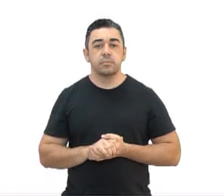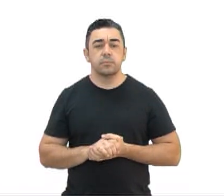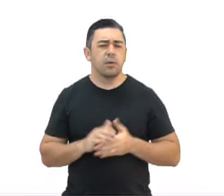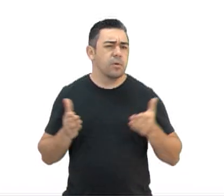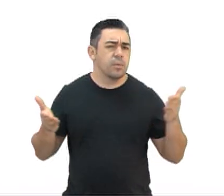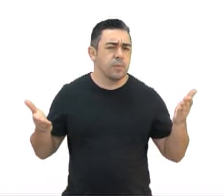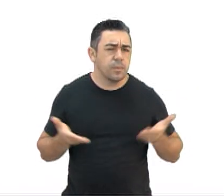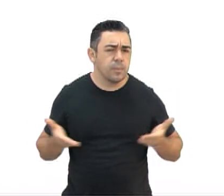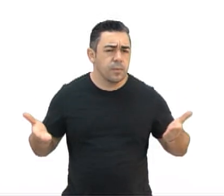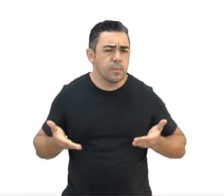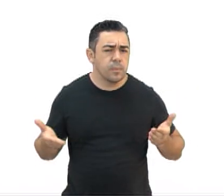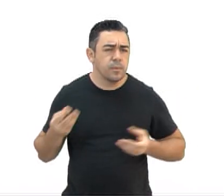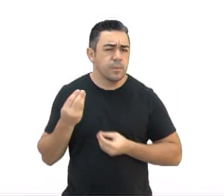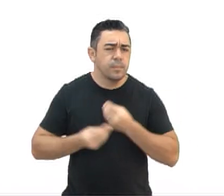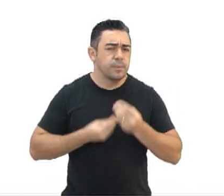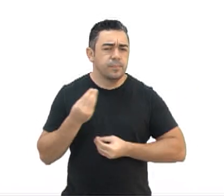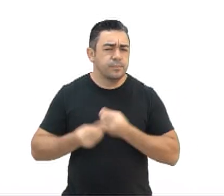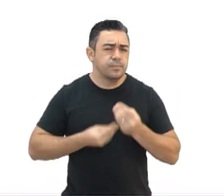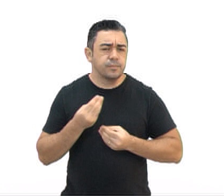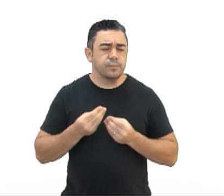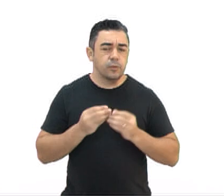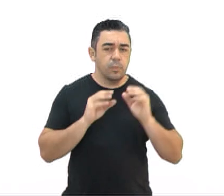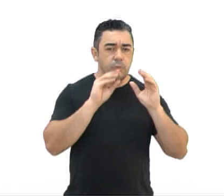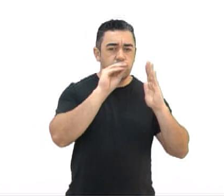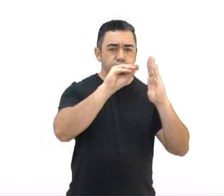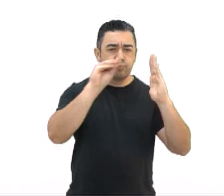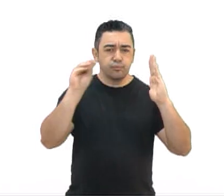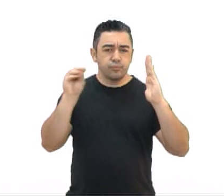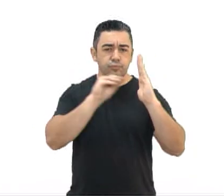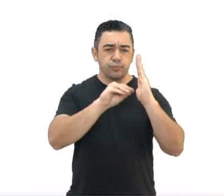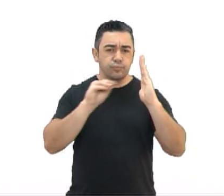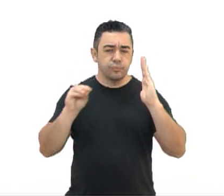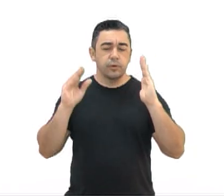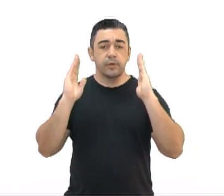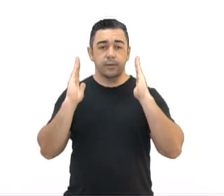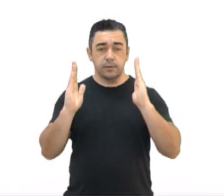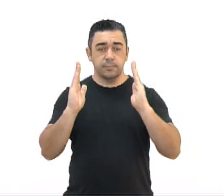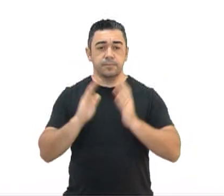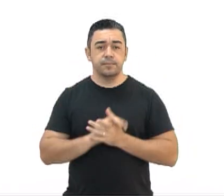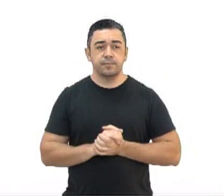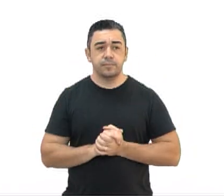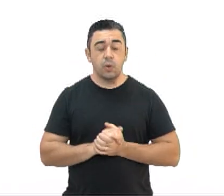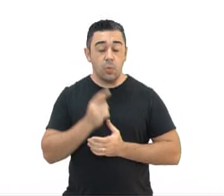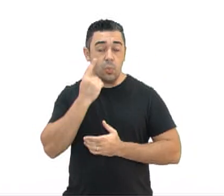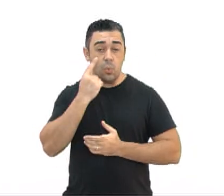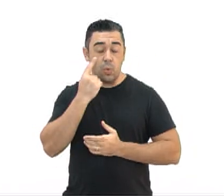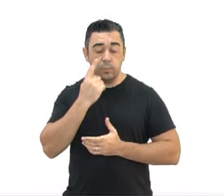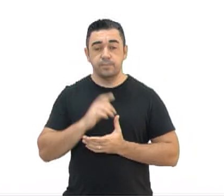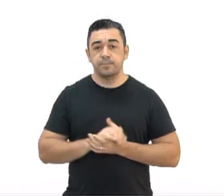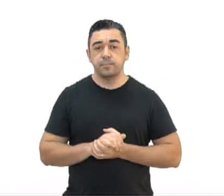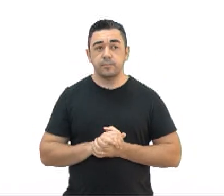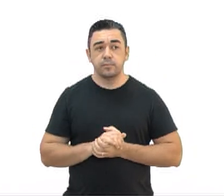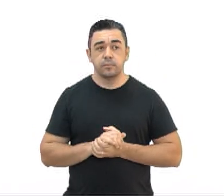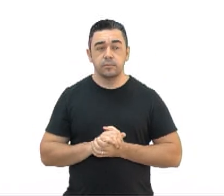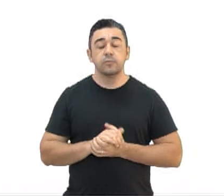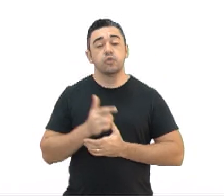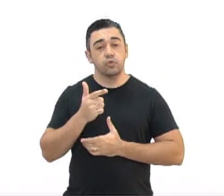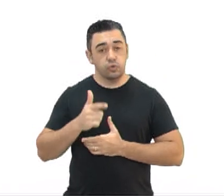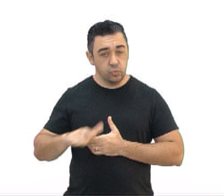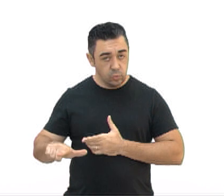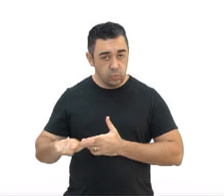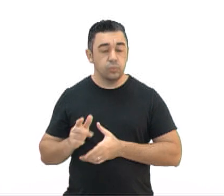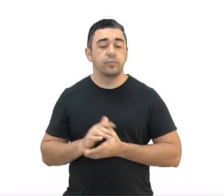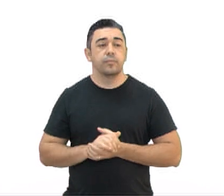E agora aqui, pessoal, esses elementos da matriz, olhem só como que fica essa representação. Eu tenho ali, né, de novo, eu